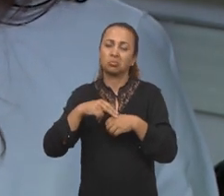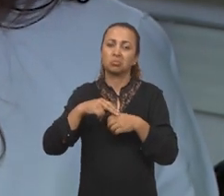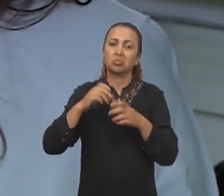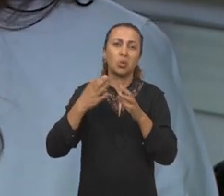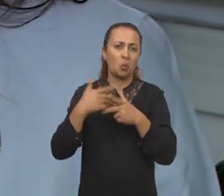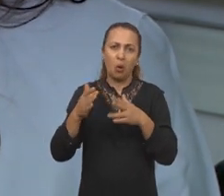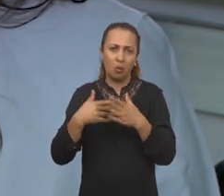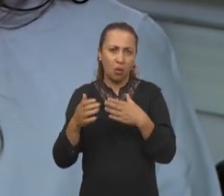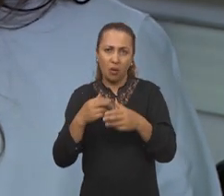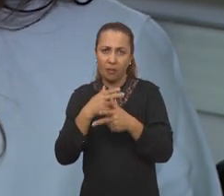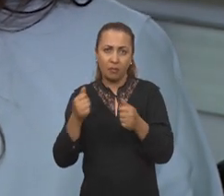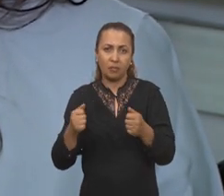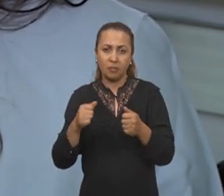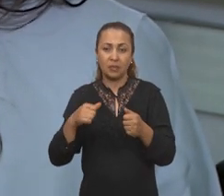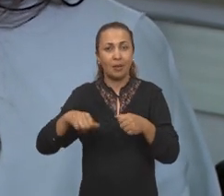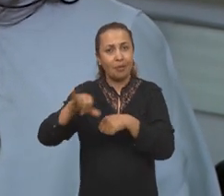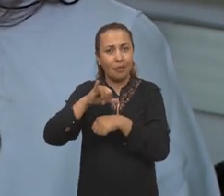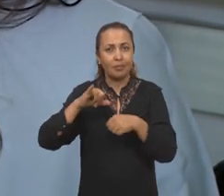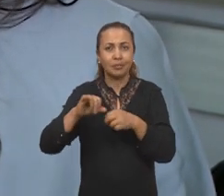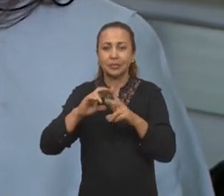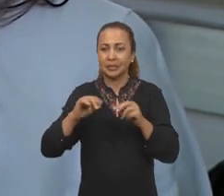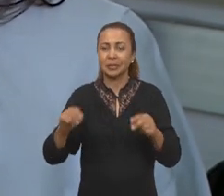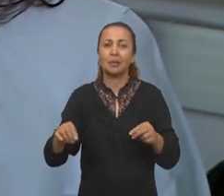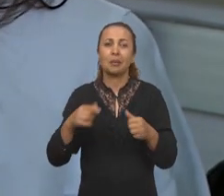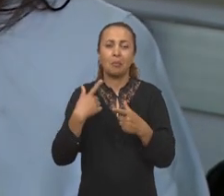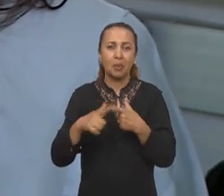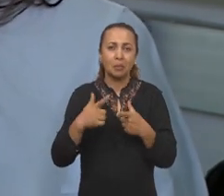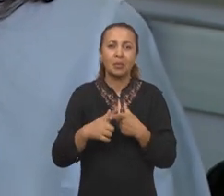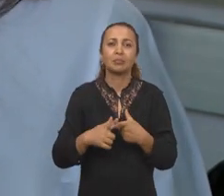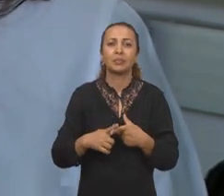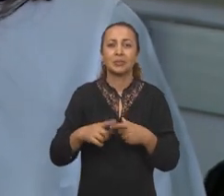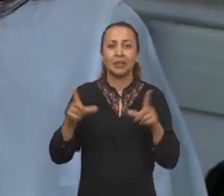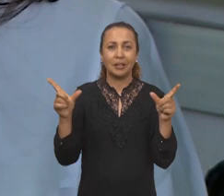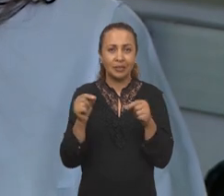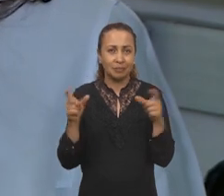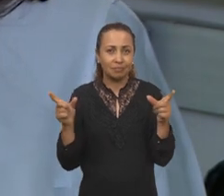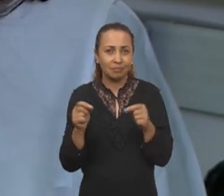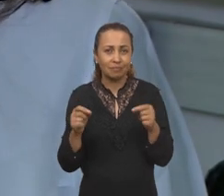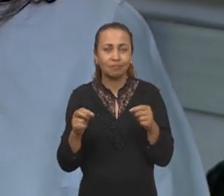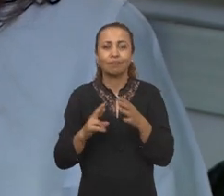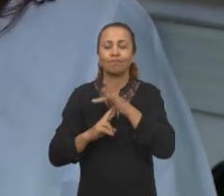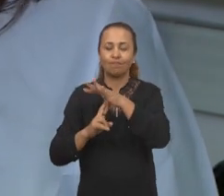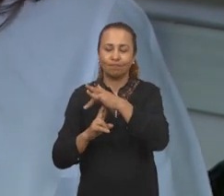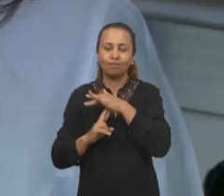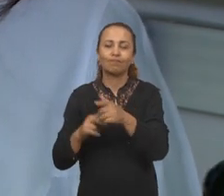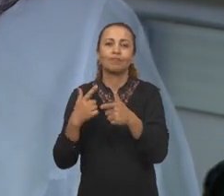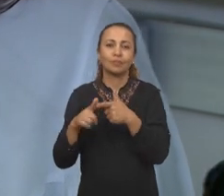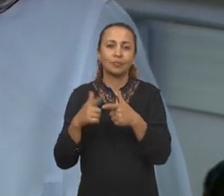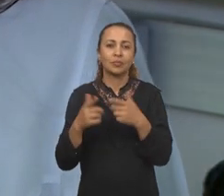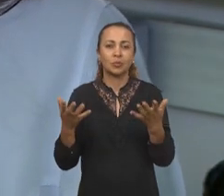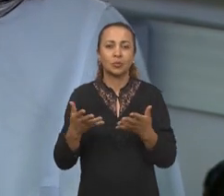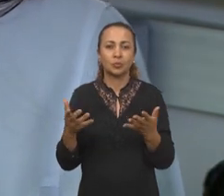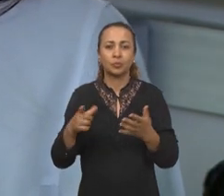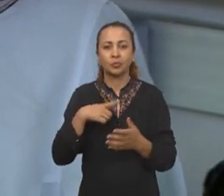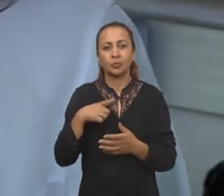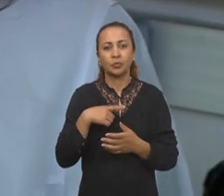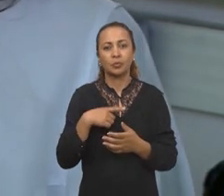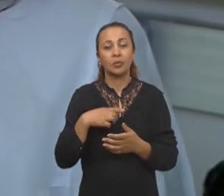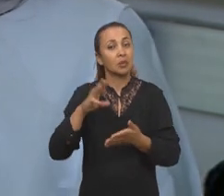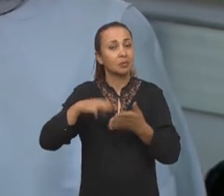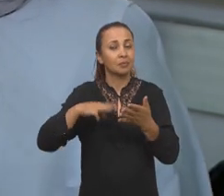eram grandes volumes de resíduos que é tóxico cancerígeno agride ao meio ambiente e que hoje